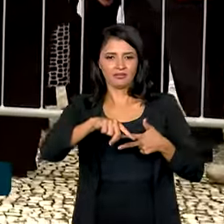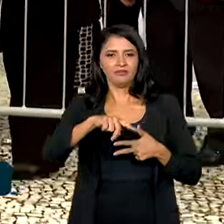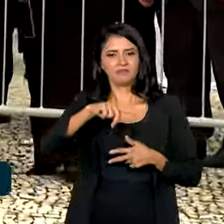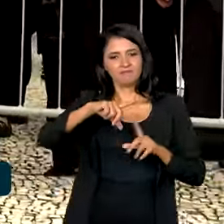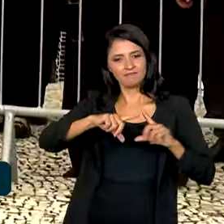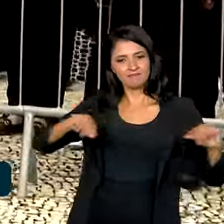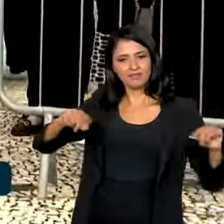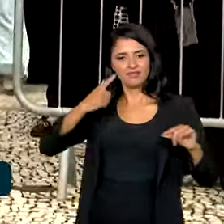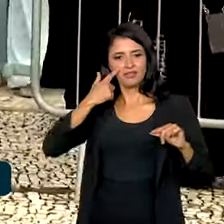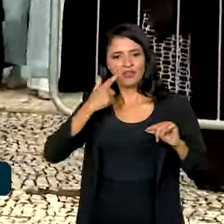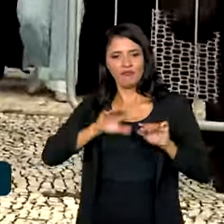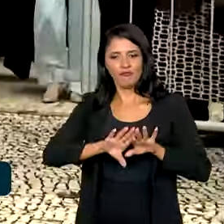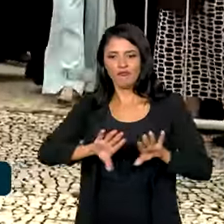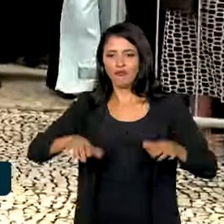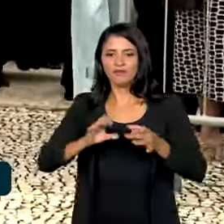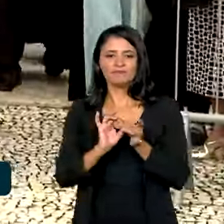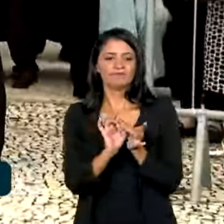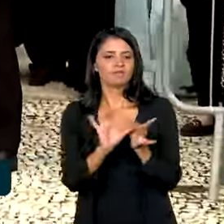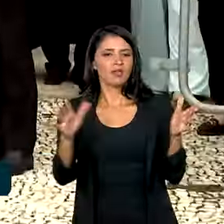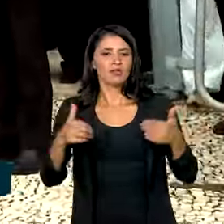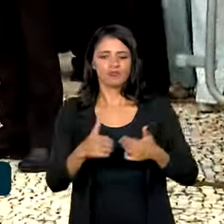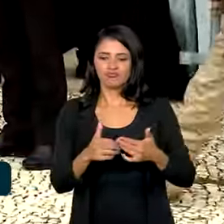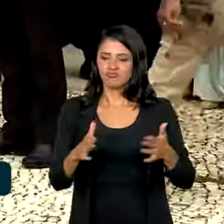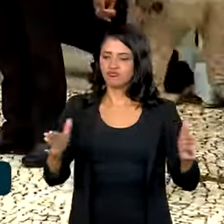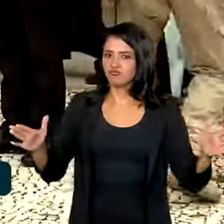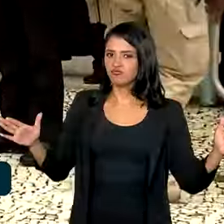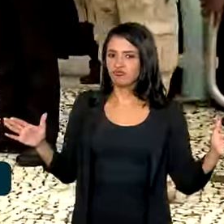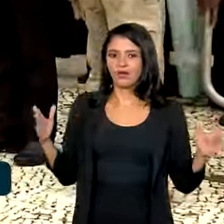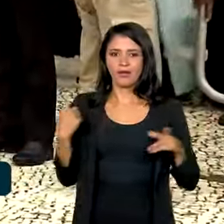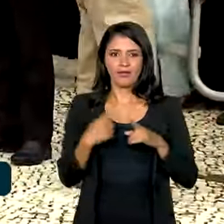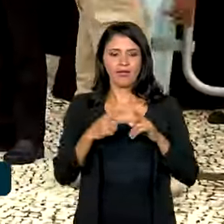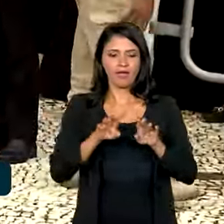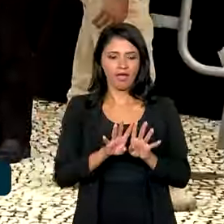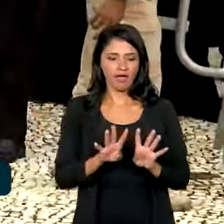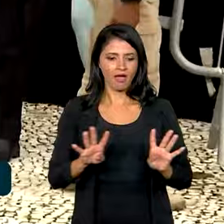Brasília, foi totalmente liberada, já que as grades em frente ao